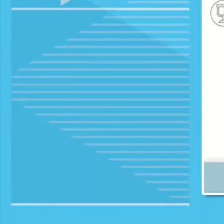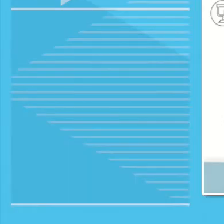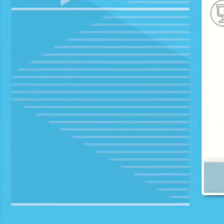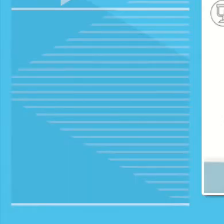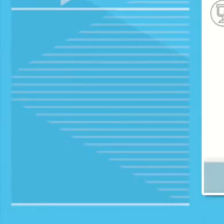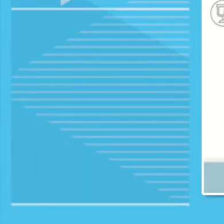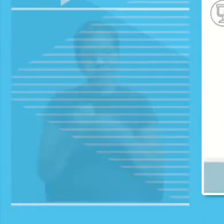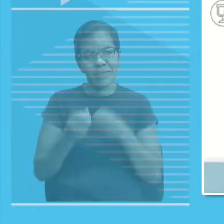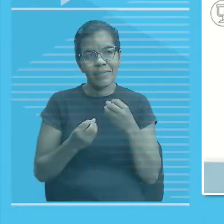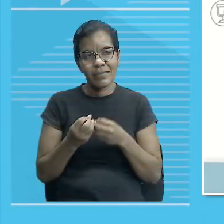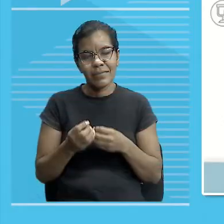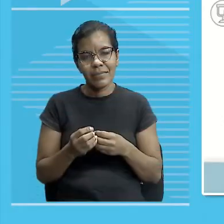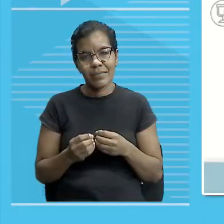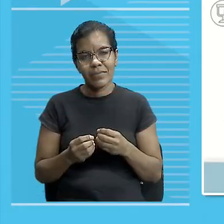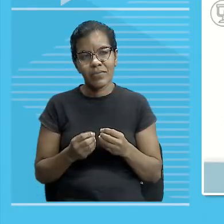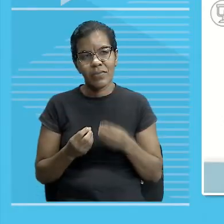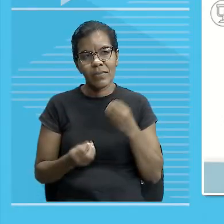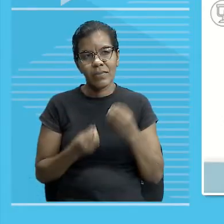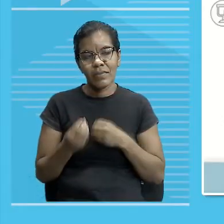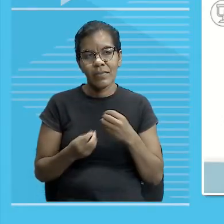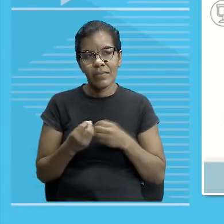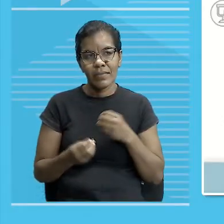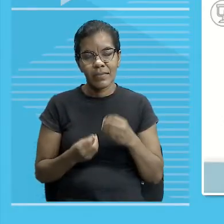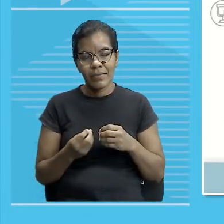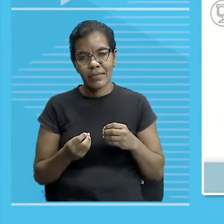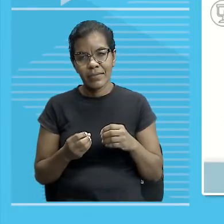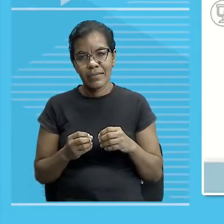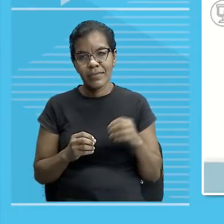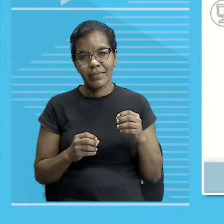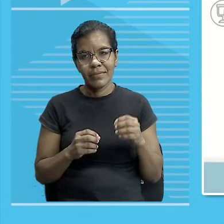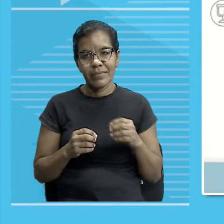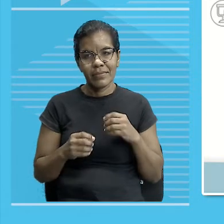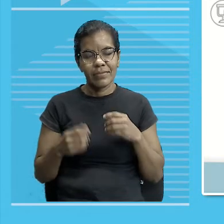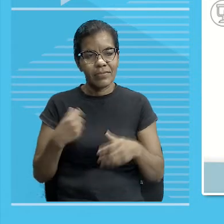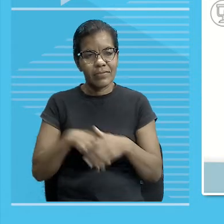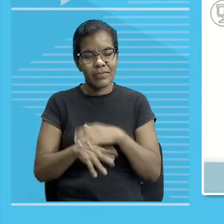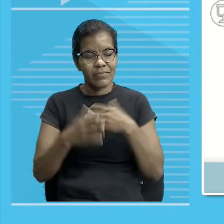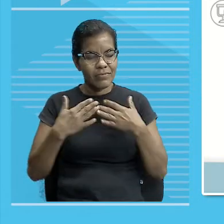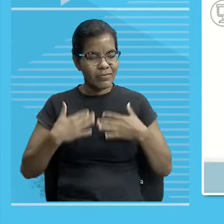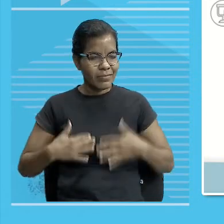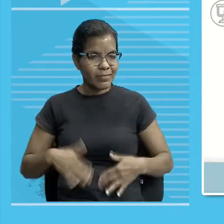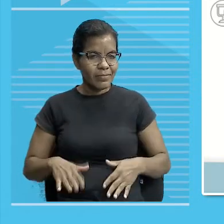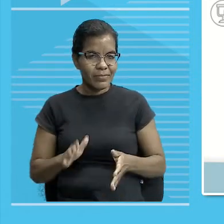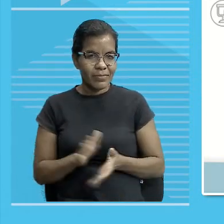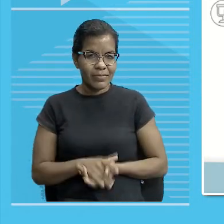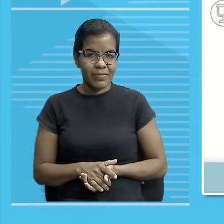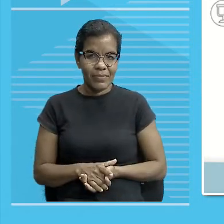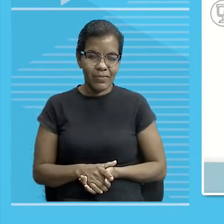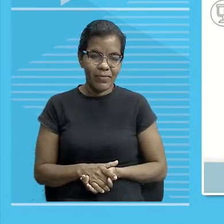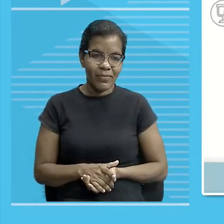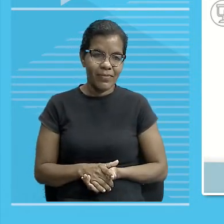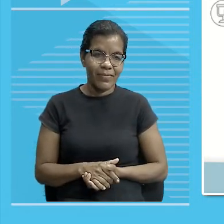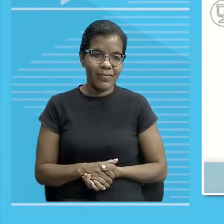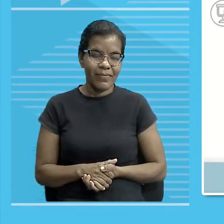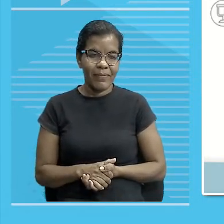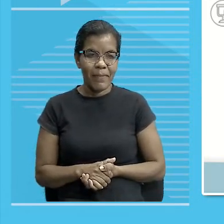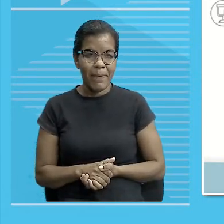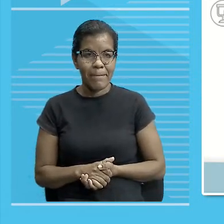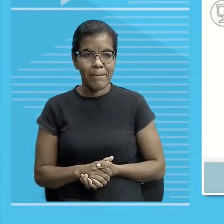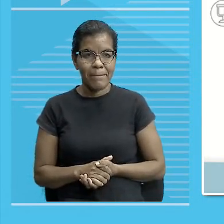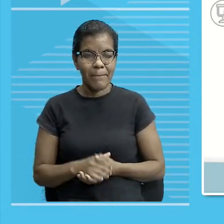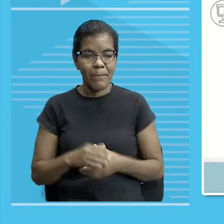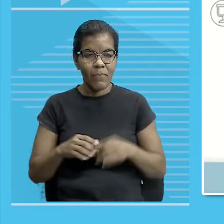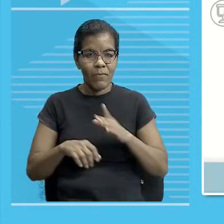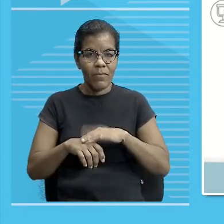Olha só como é, aí é questãozinha tranquila essa daí, né, gente? Que não é